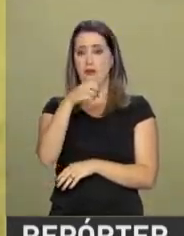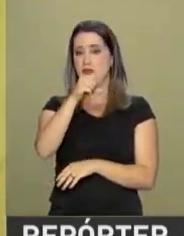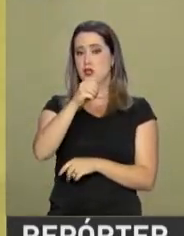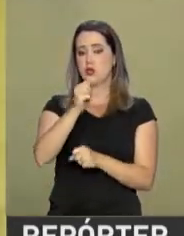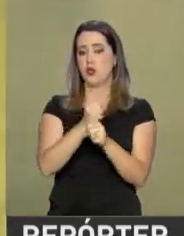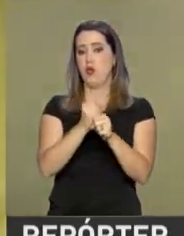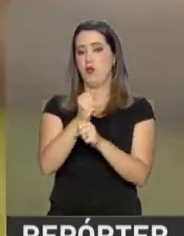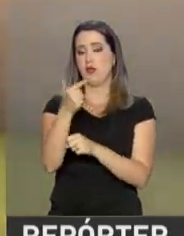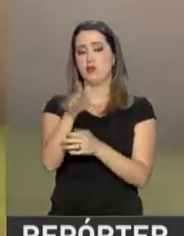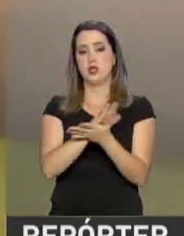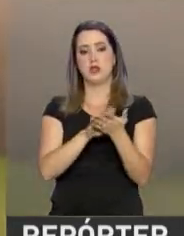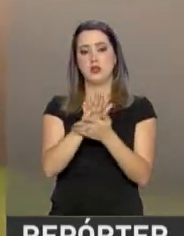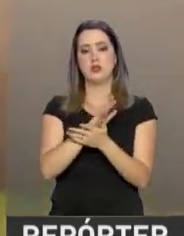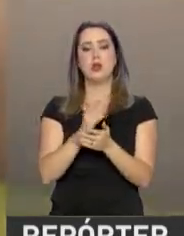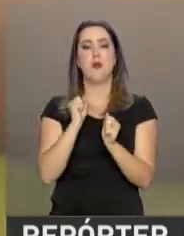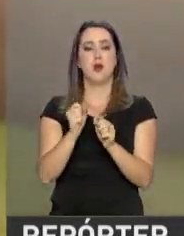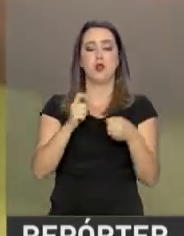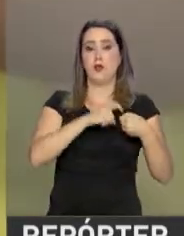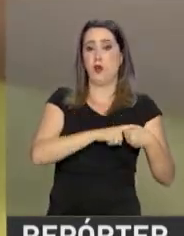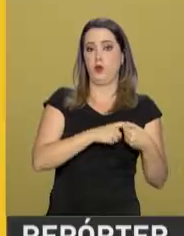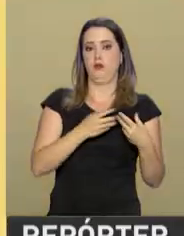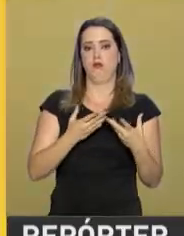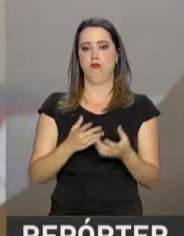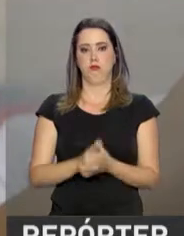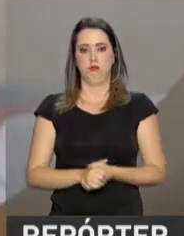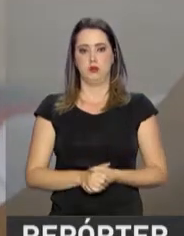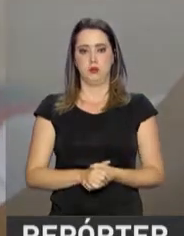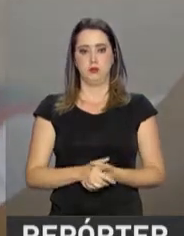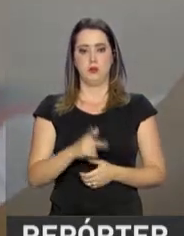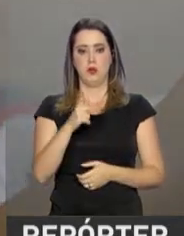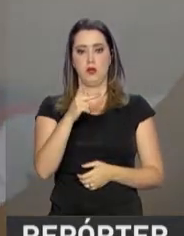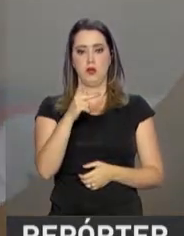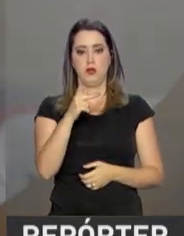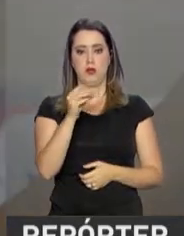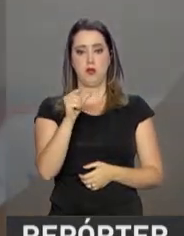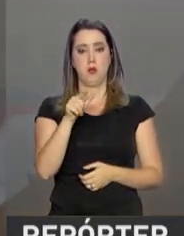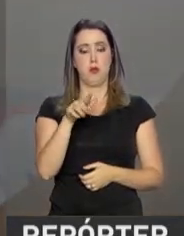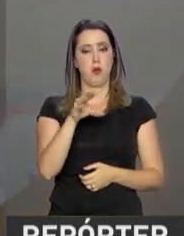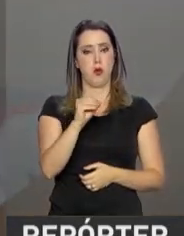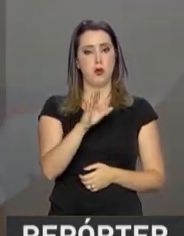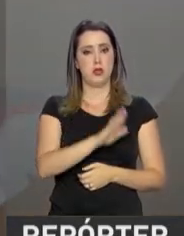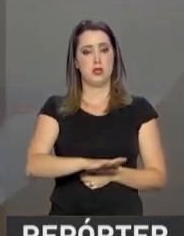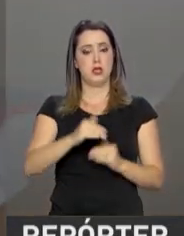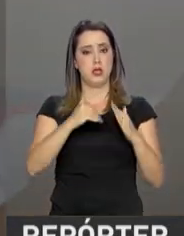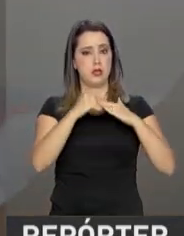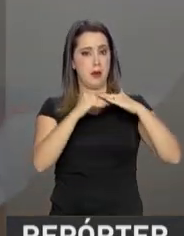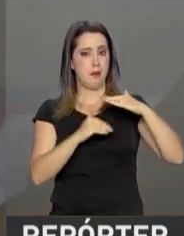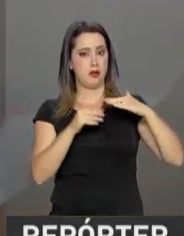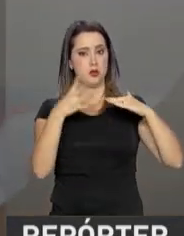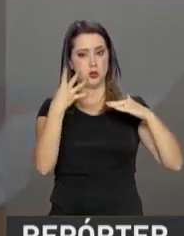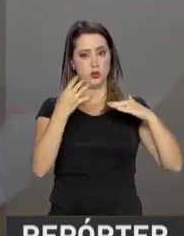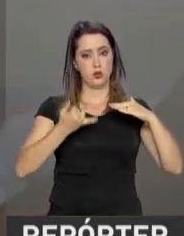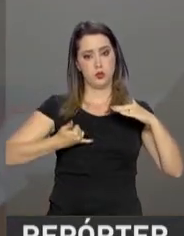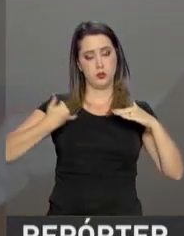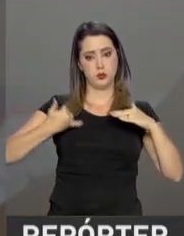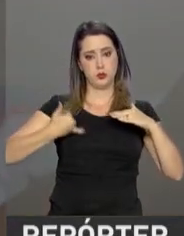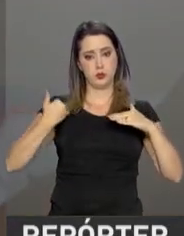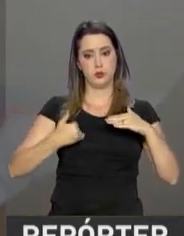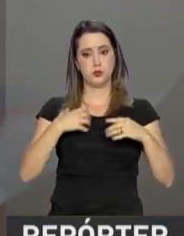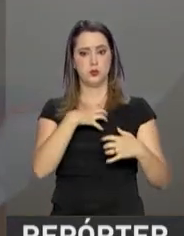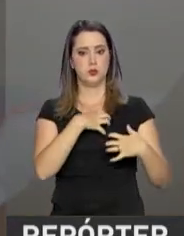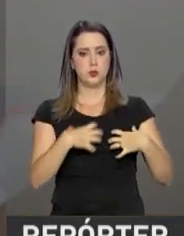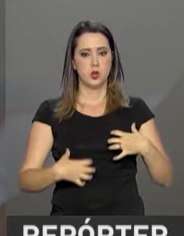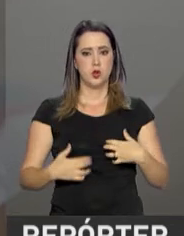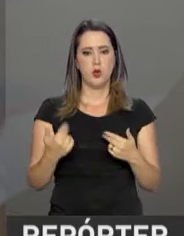anos pode voltar a cometer as nossas crianças apoiar atinge com maior freqüência em crianças menores de quatro anos os sintomas